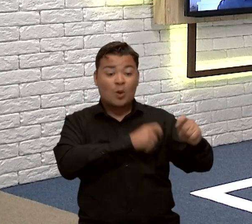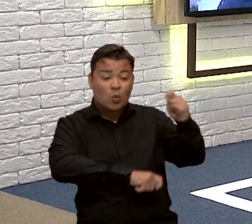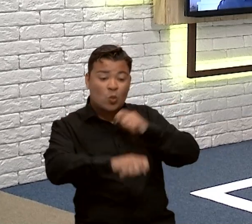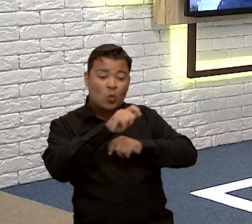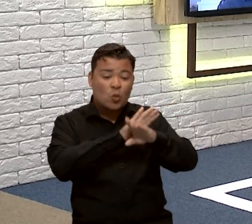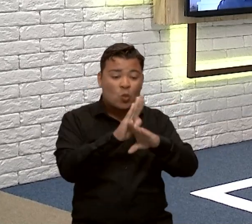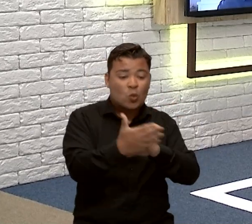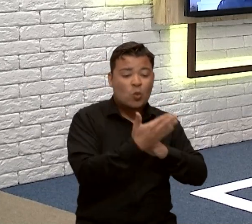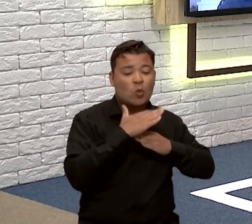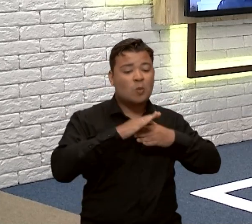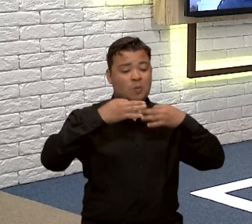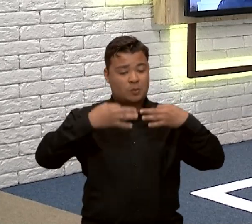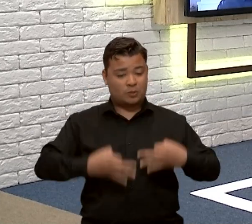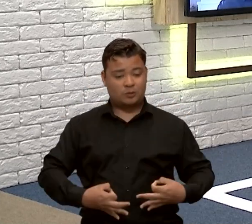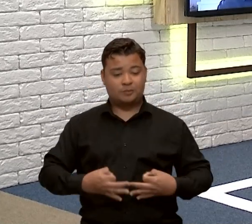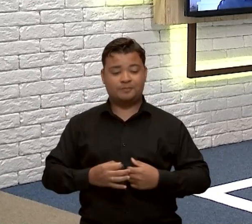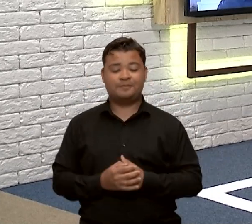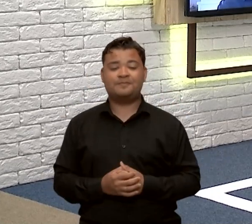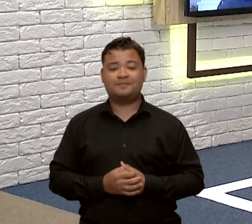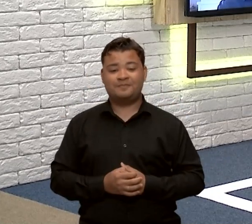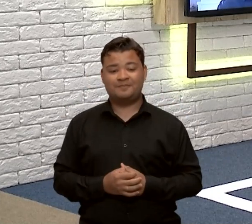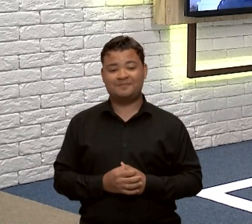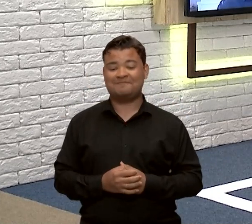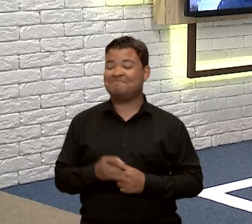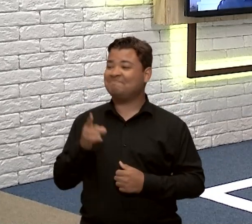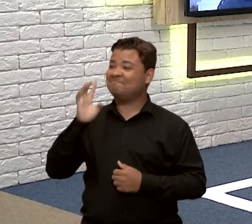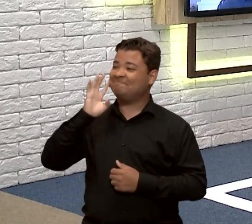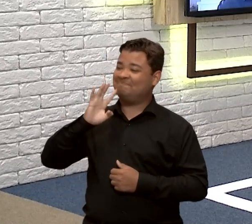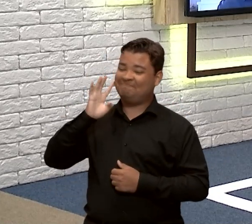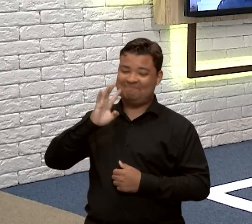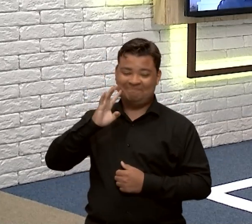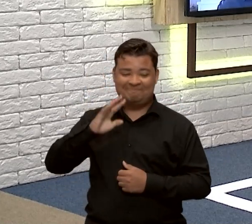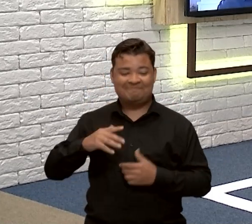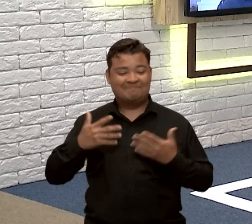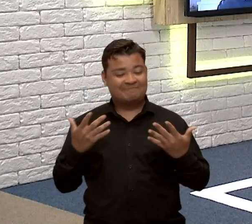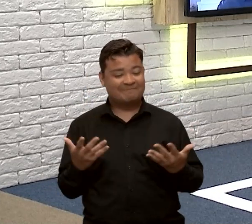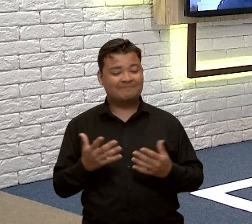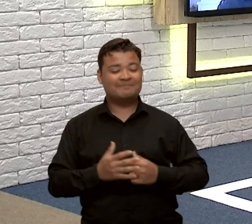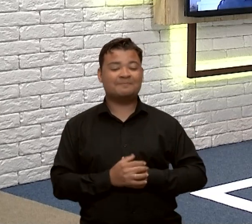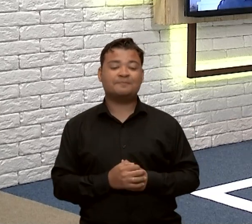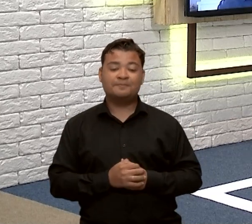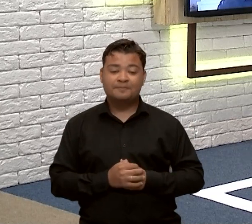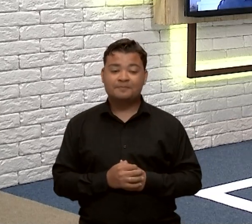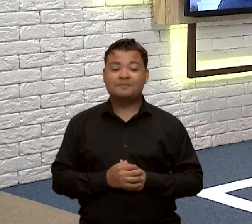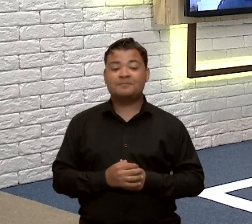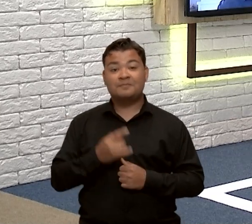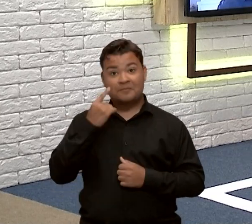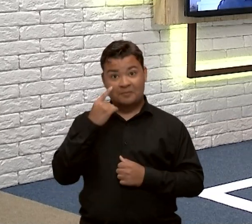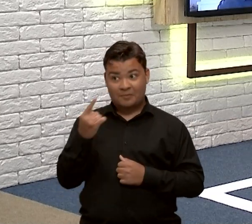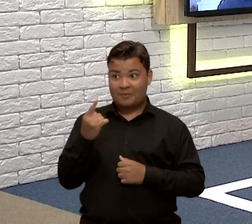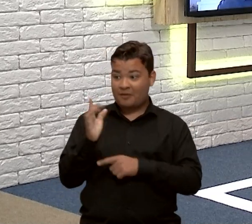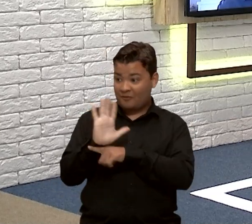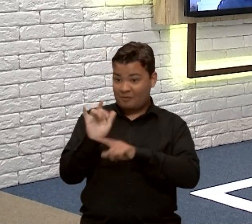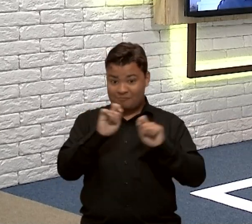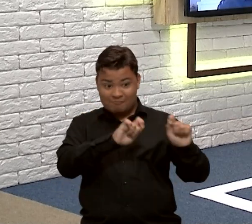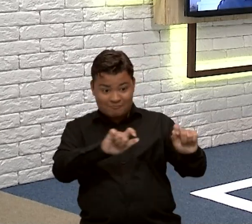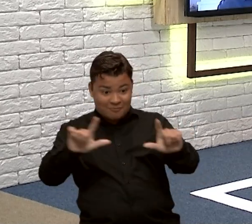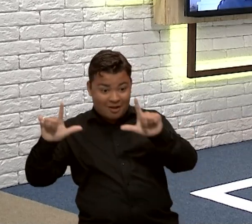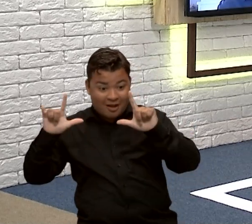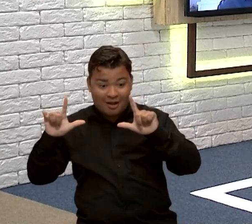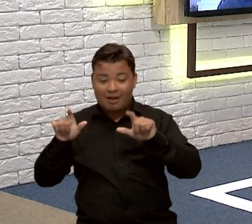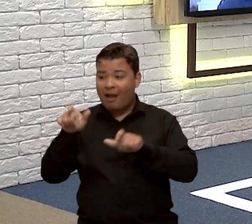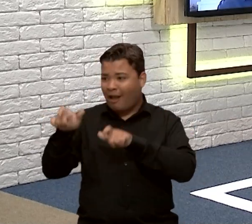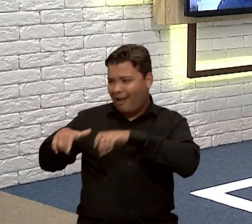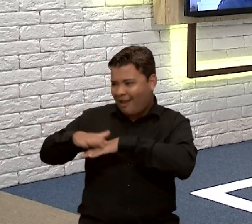Olha, coisa boa. para chegar nesse filme hoje, feito pelas